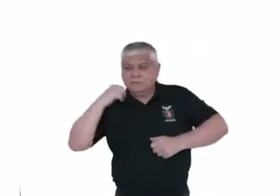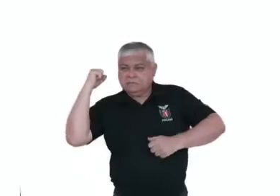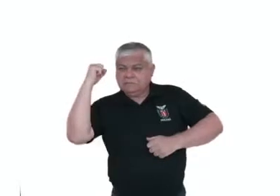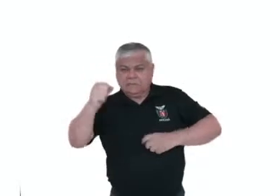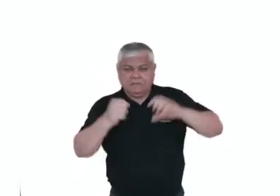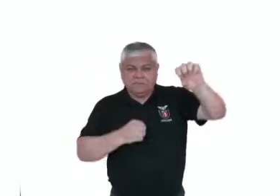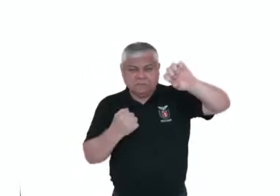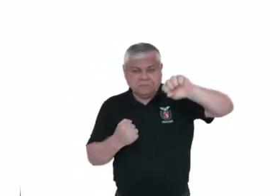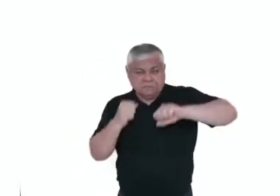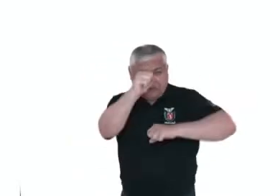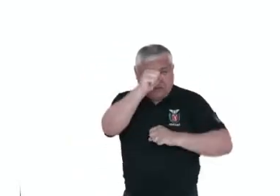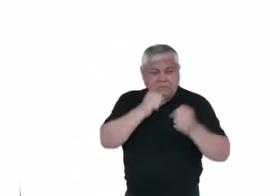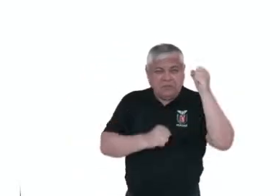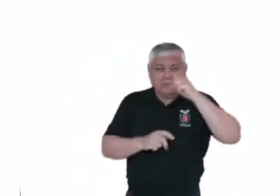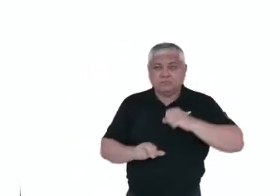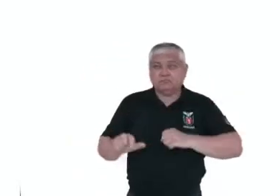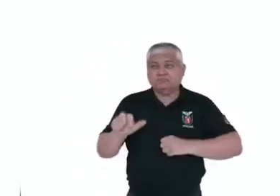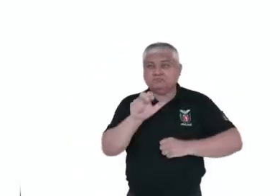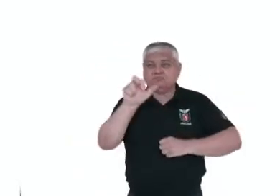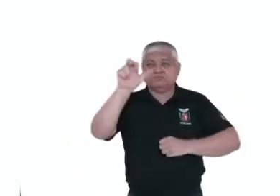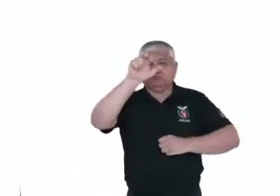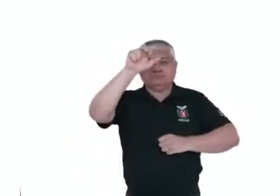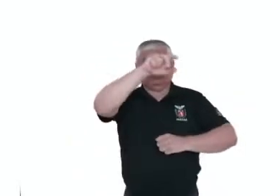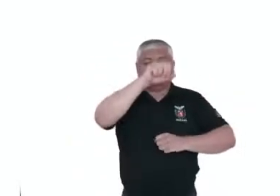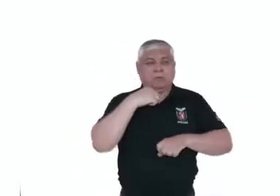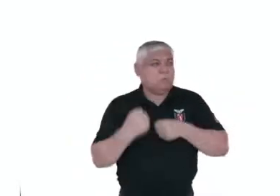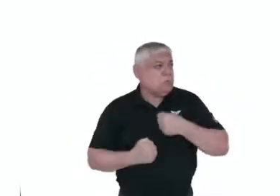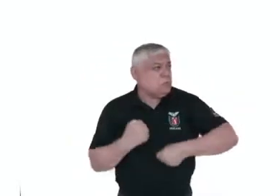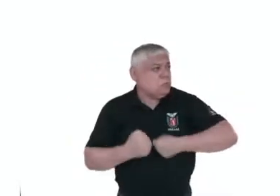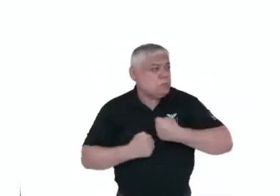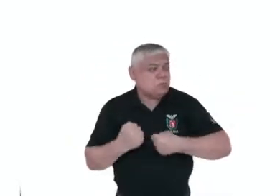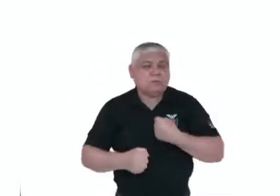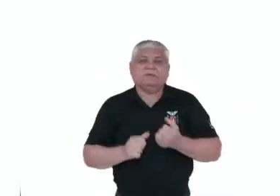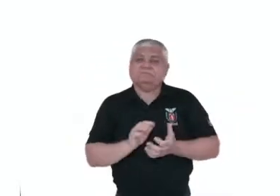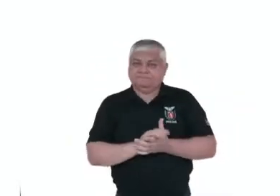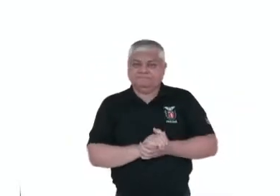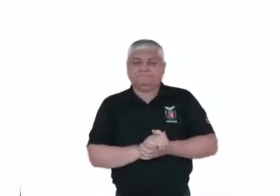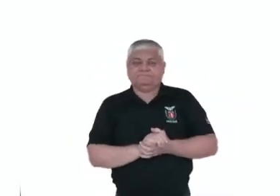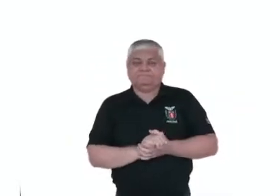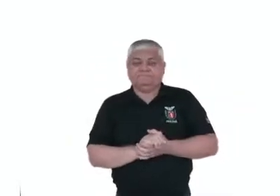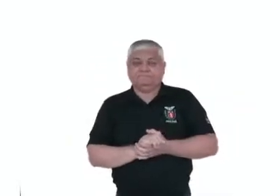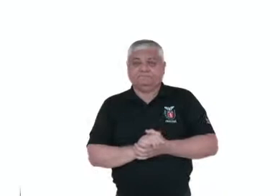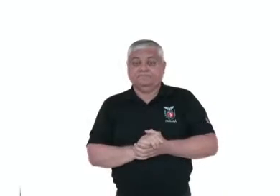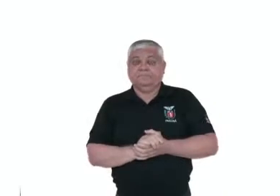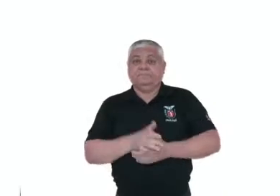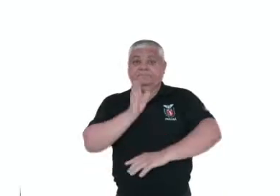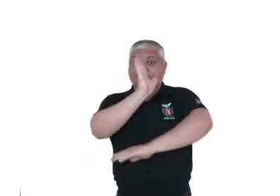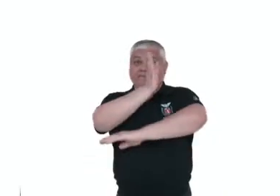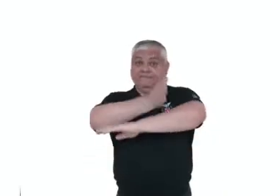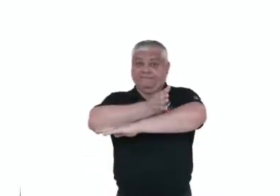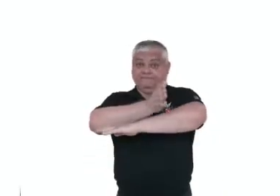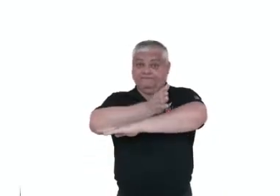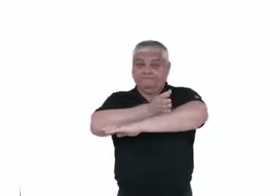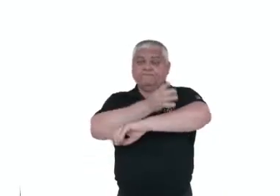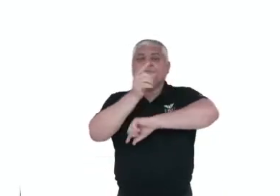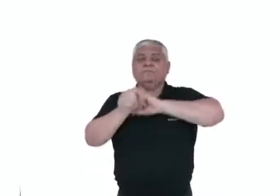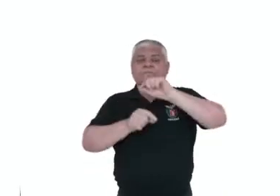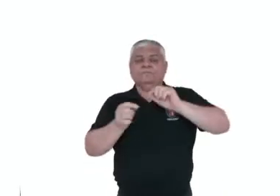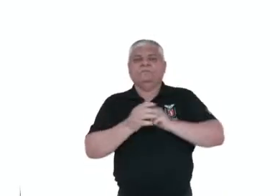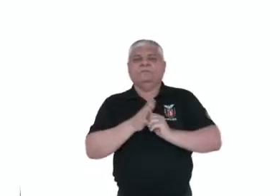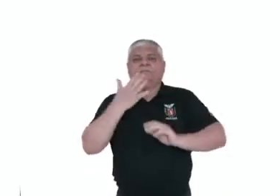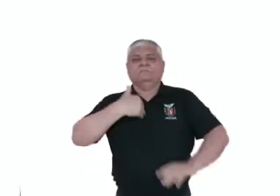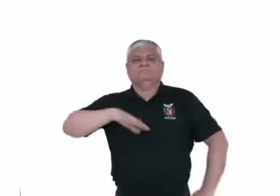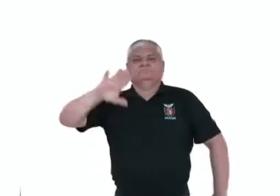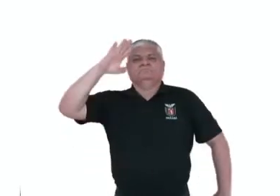defendendo tar escalar dançar saltar e correr tá aí na Idade Média ela veio com um metro e preparação dos